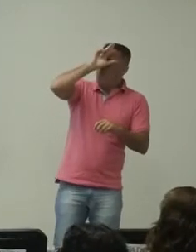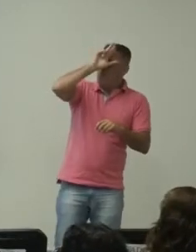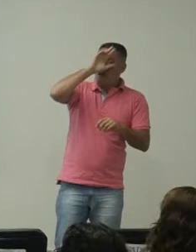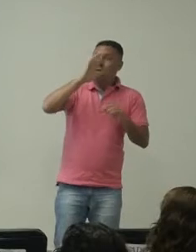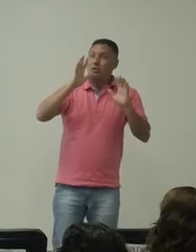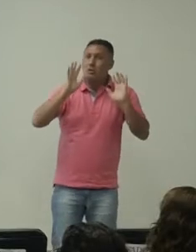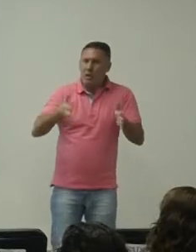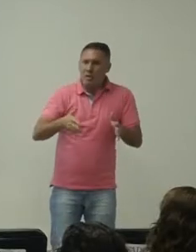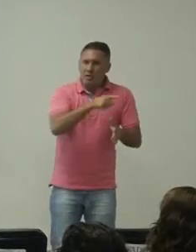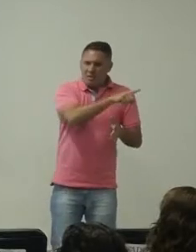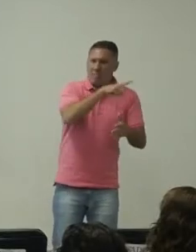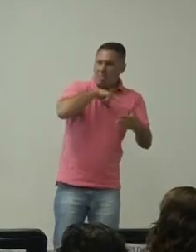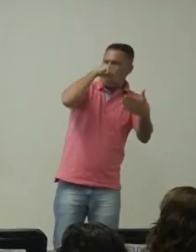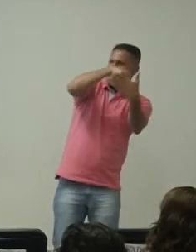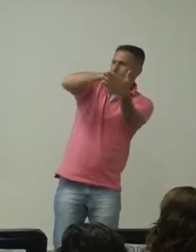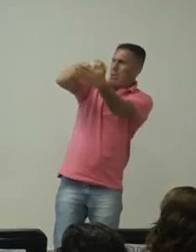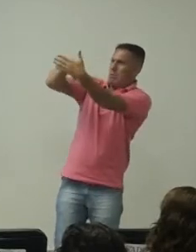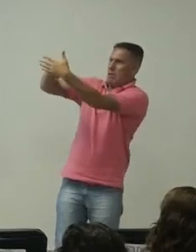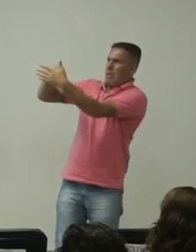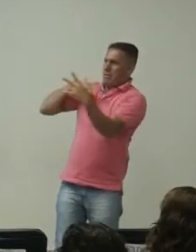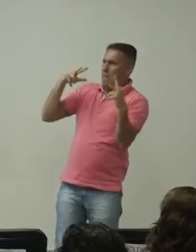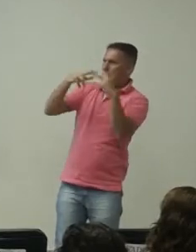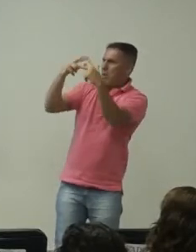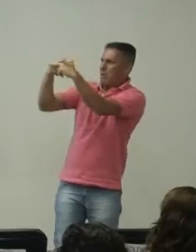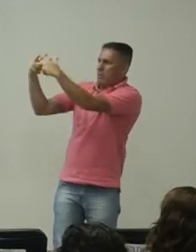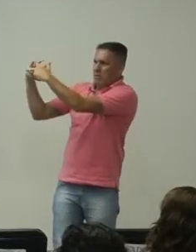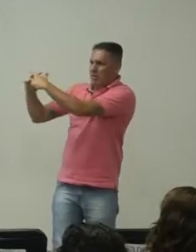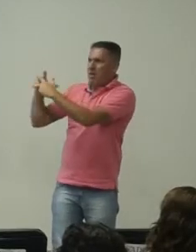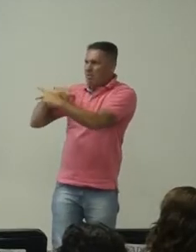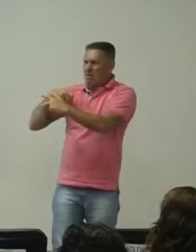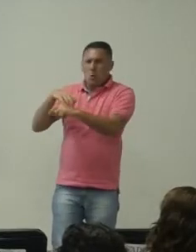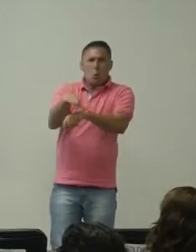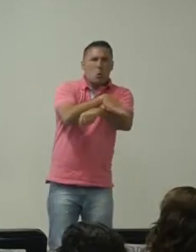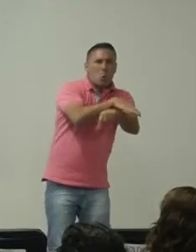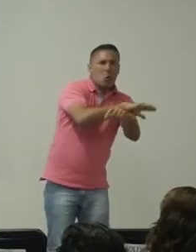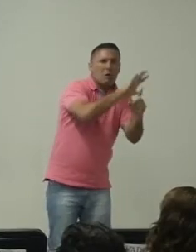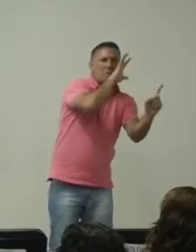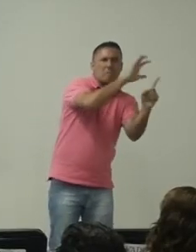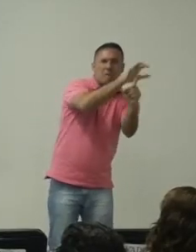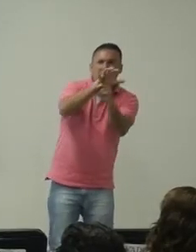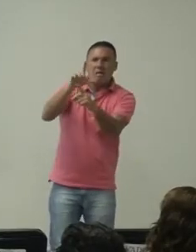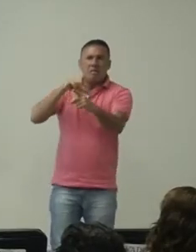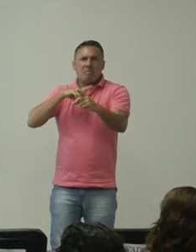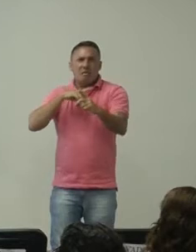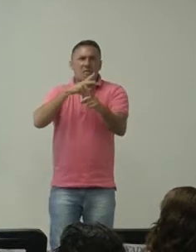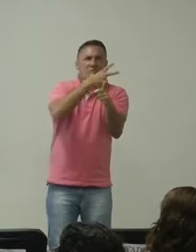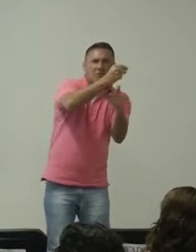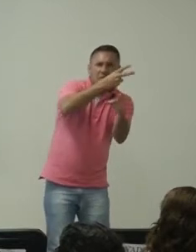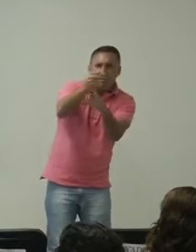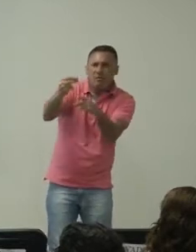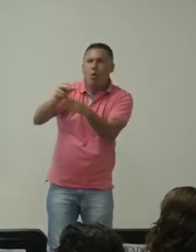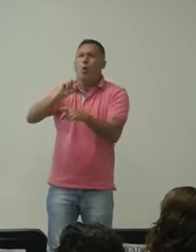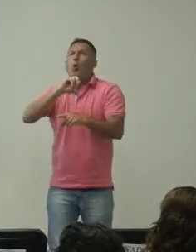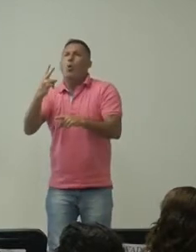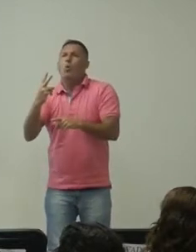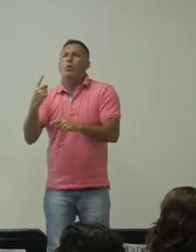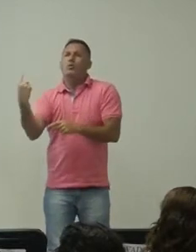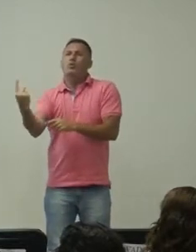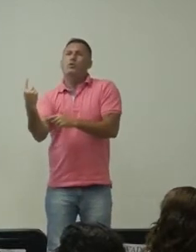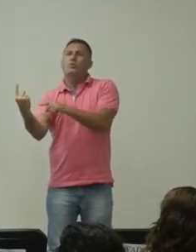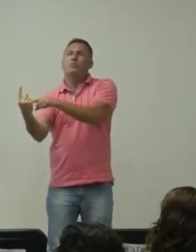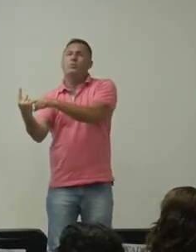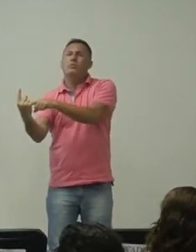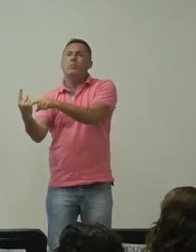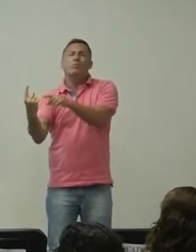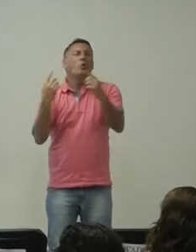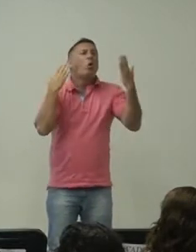bêbado, ele sai batendo em todo mundo no bar? Ele vem na rua, vai agredindo todo mundo, ou é uma violência seletiva? É com você.